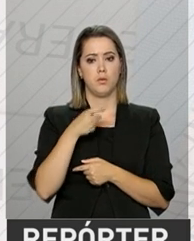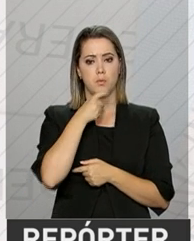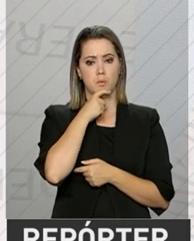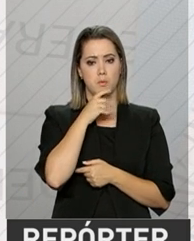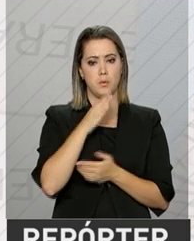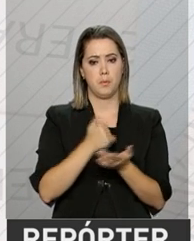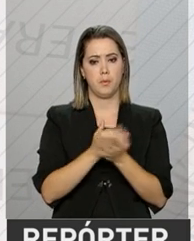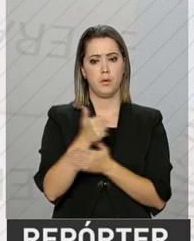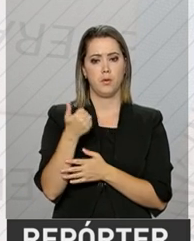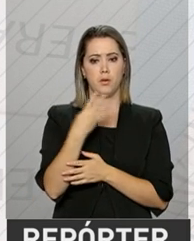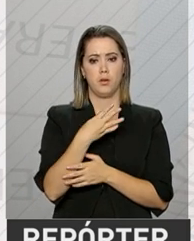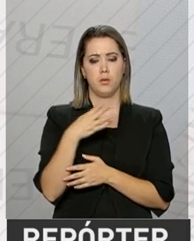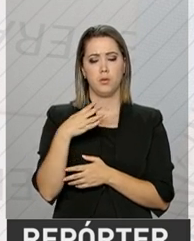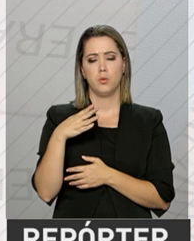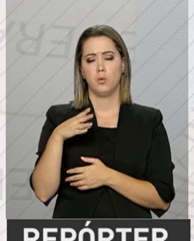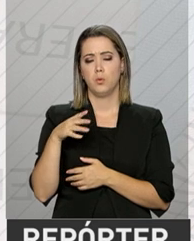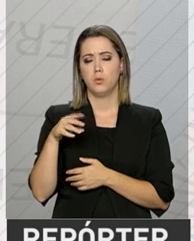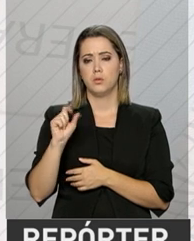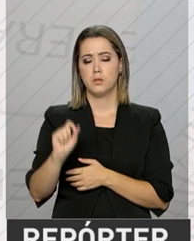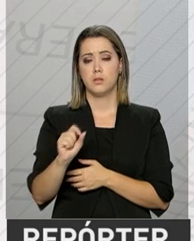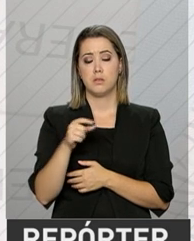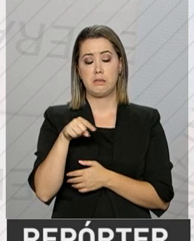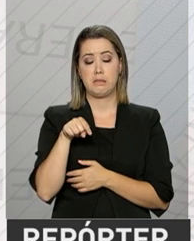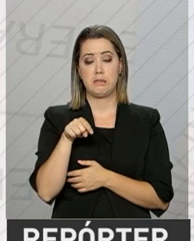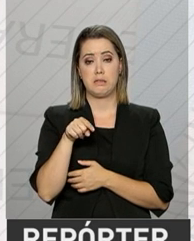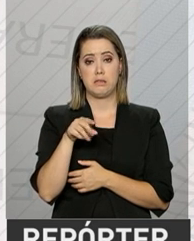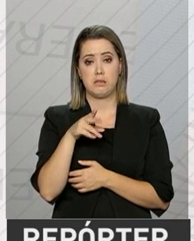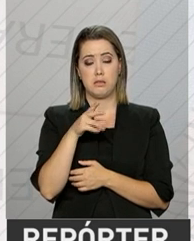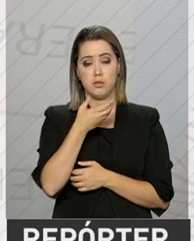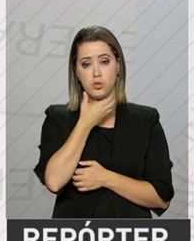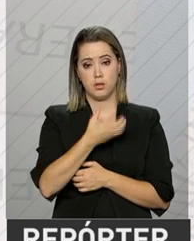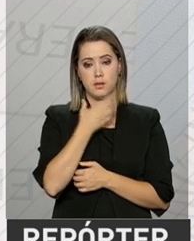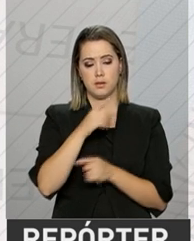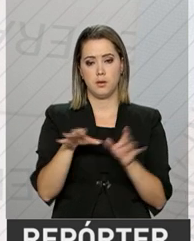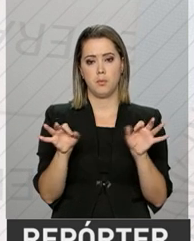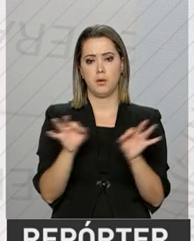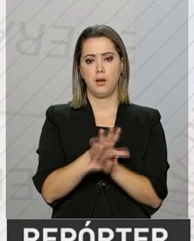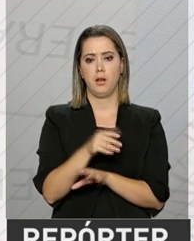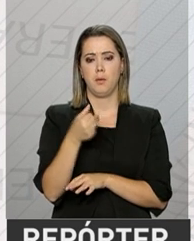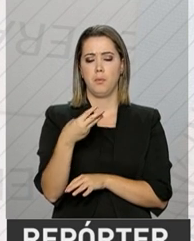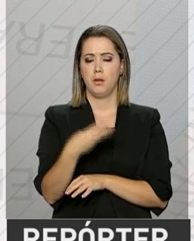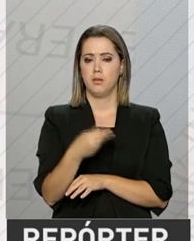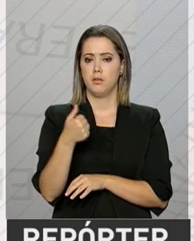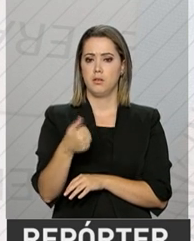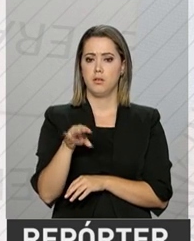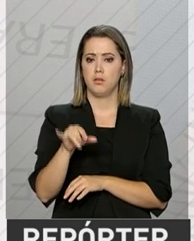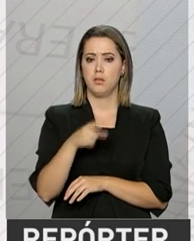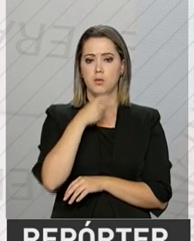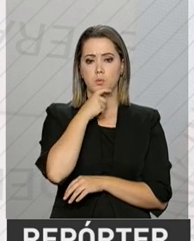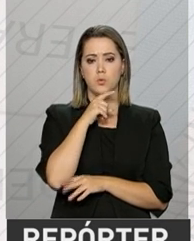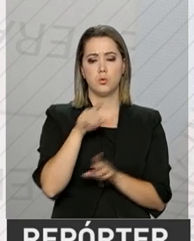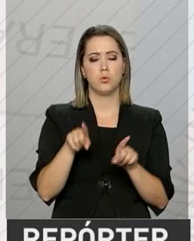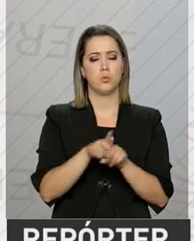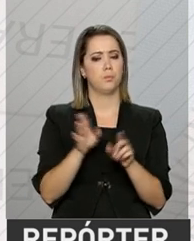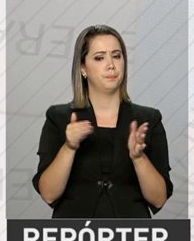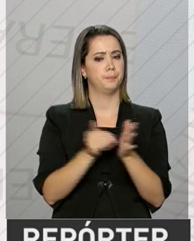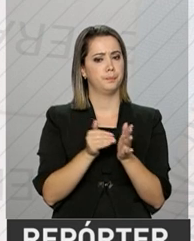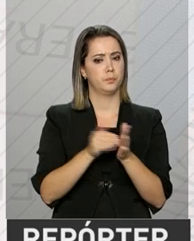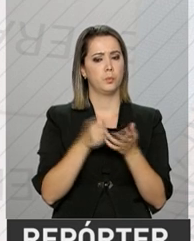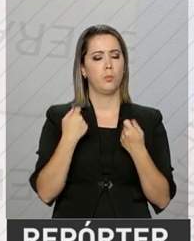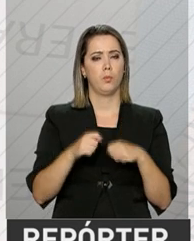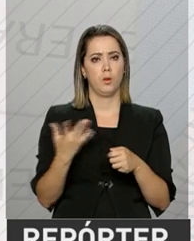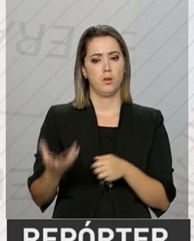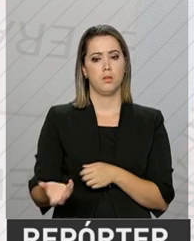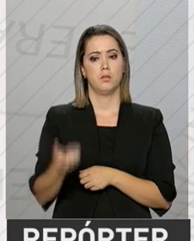quem nasceu em dezembro os saques se encerram em 31 de Julho a data também é o limite para quem ainda